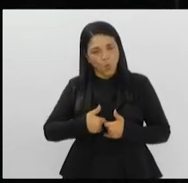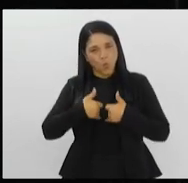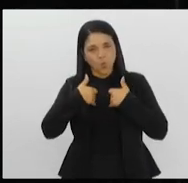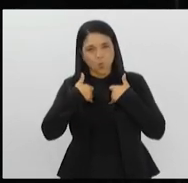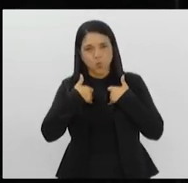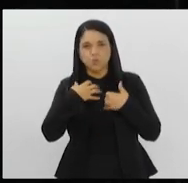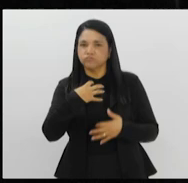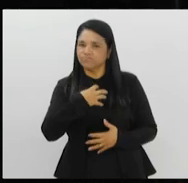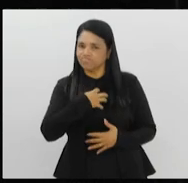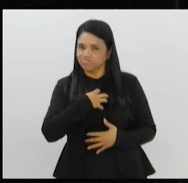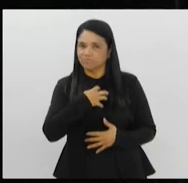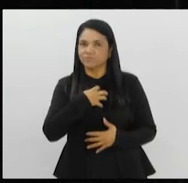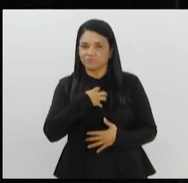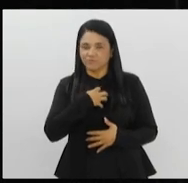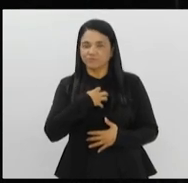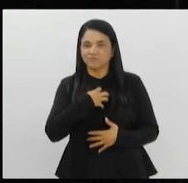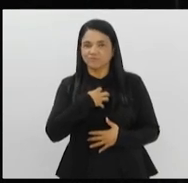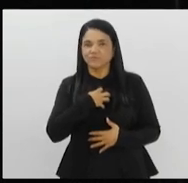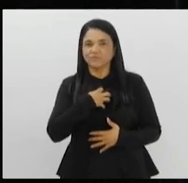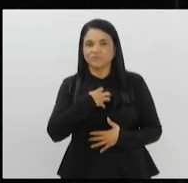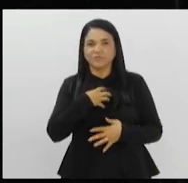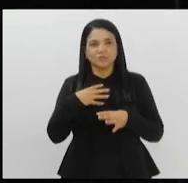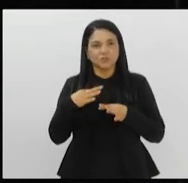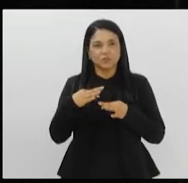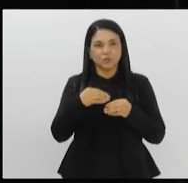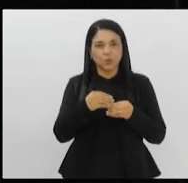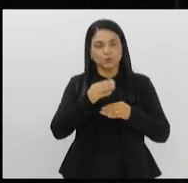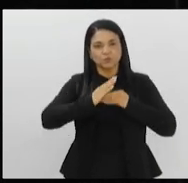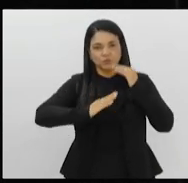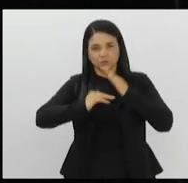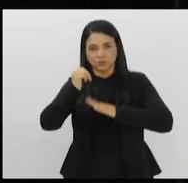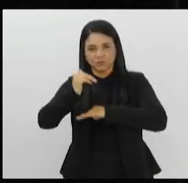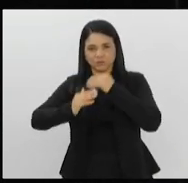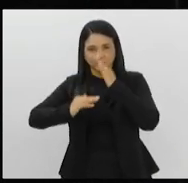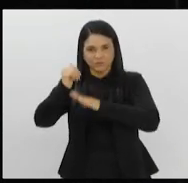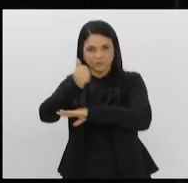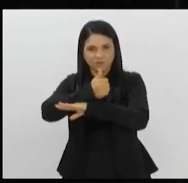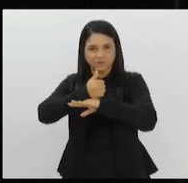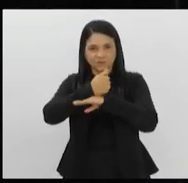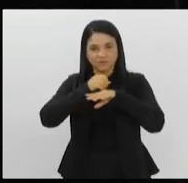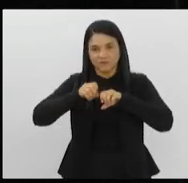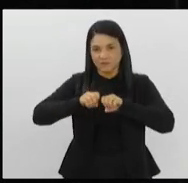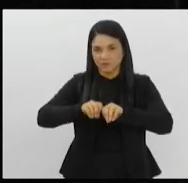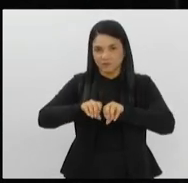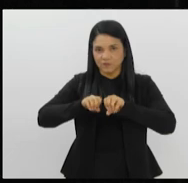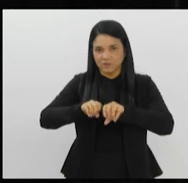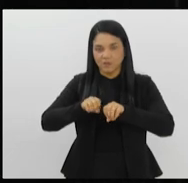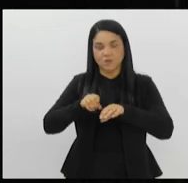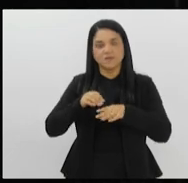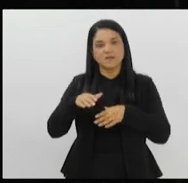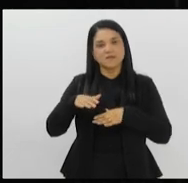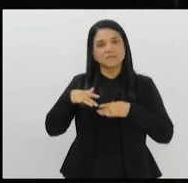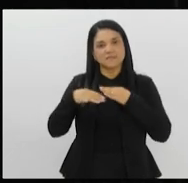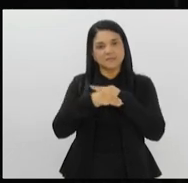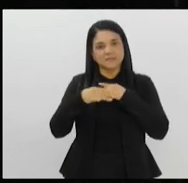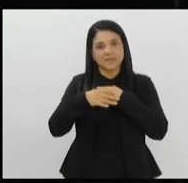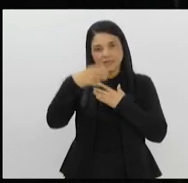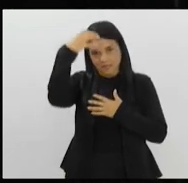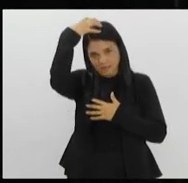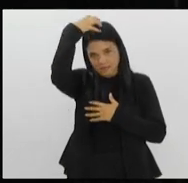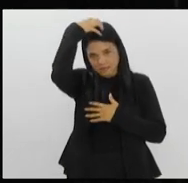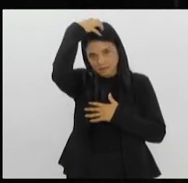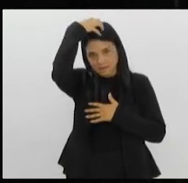nós sentimos de todos os profissionais da educação da minha cidade, em Angra dos